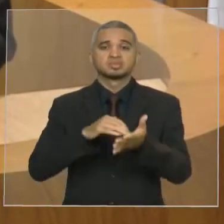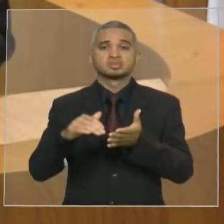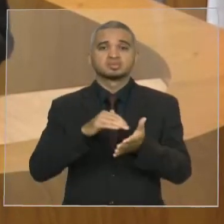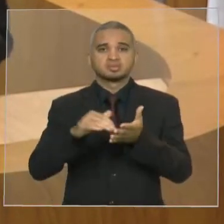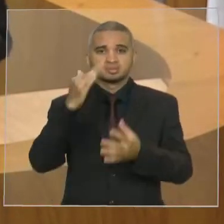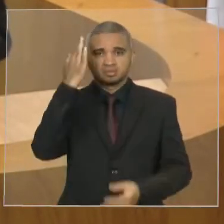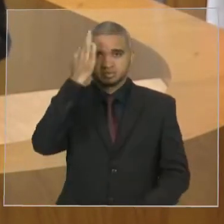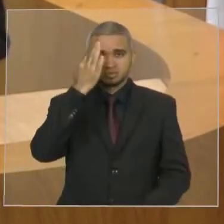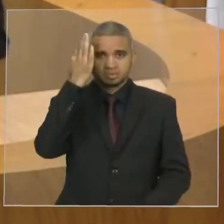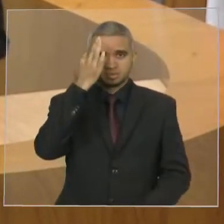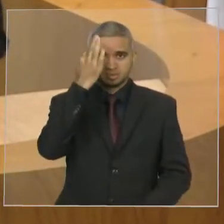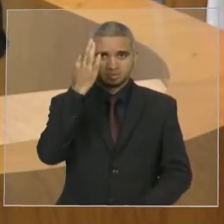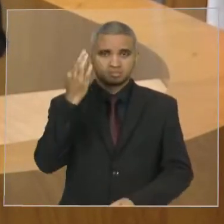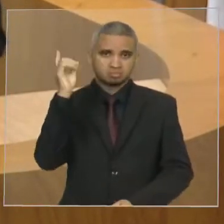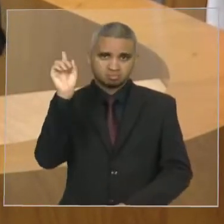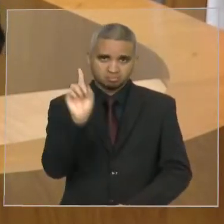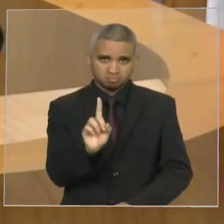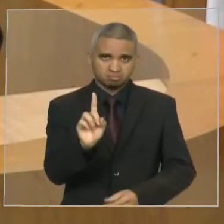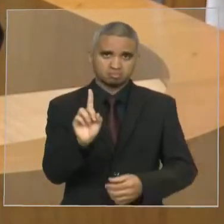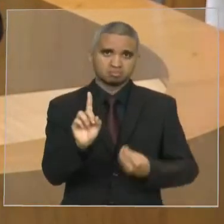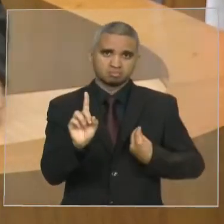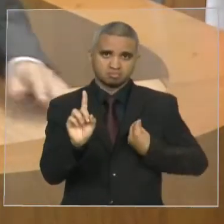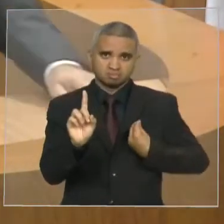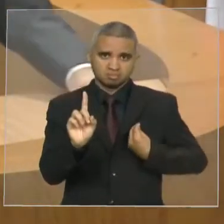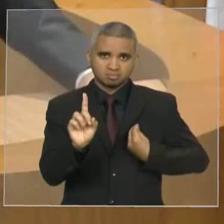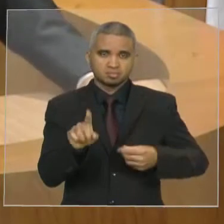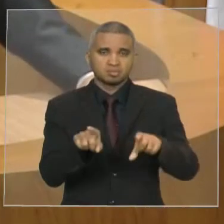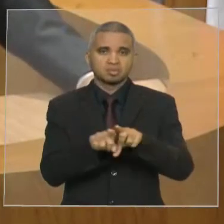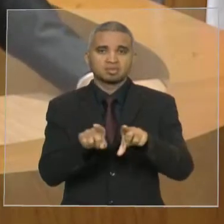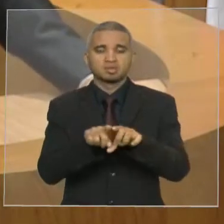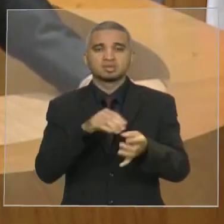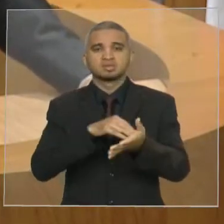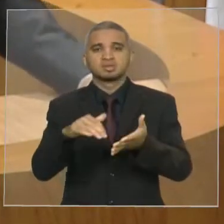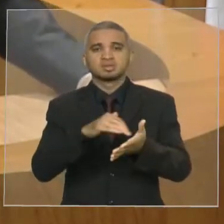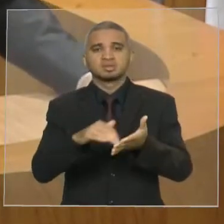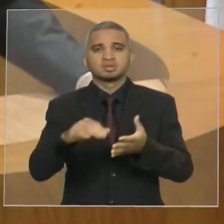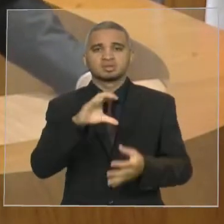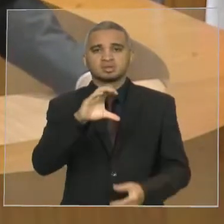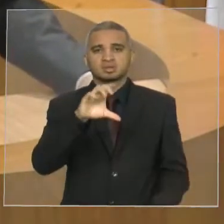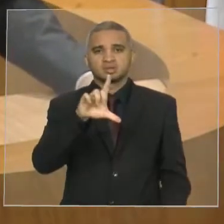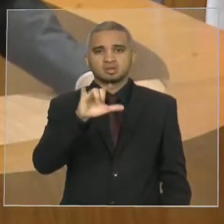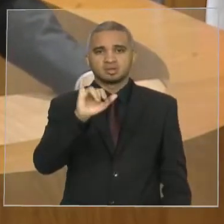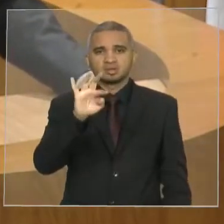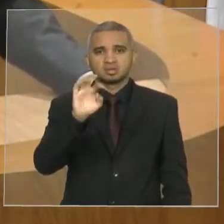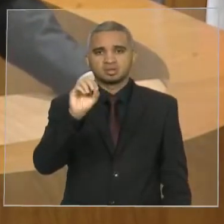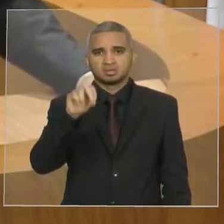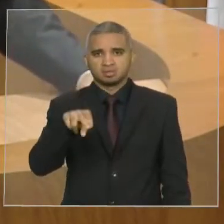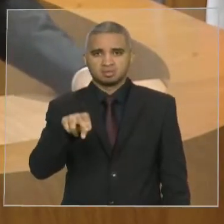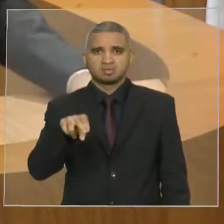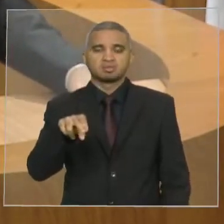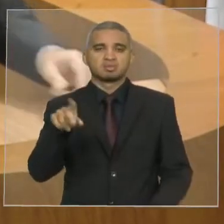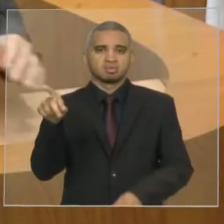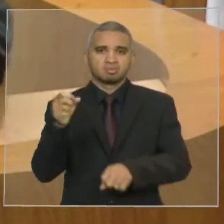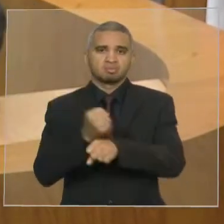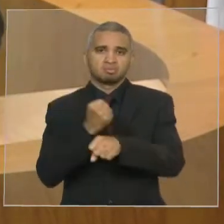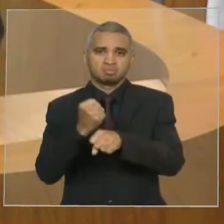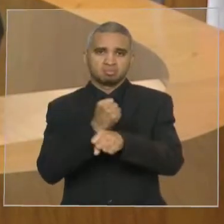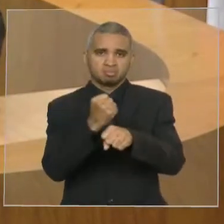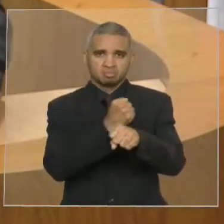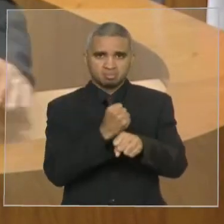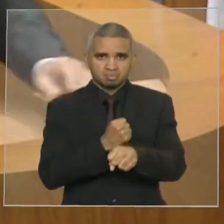Camarão, e pelo secretário Cleiton Noleto, que fez aquela reforma. Um colégio